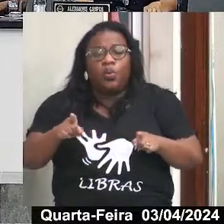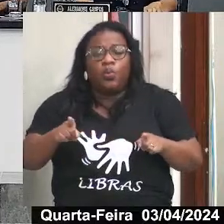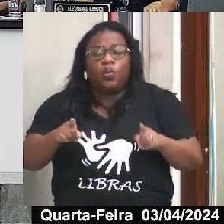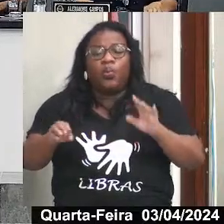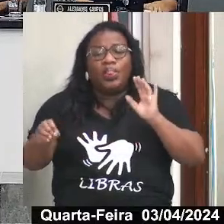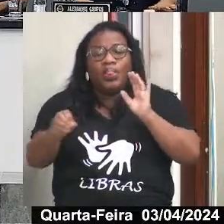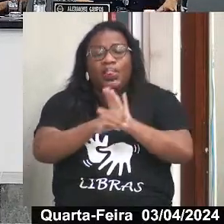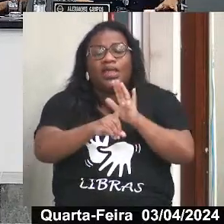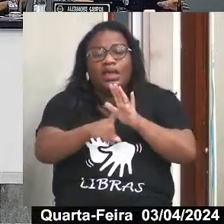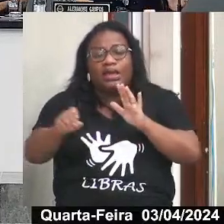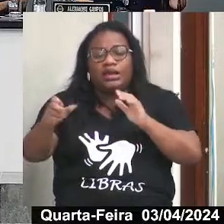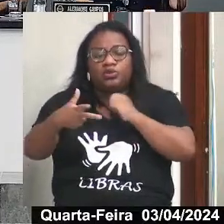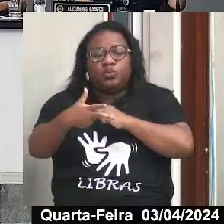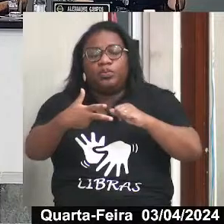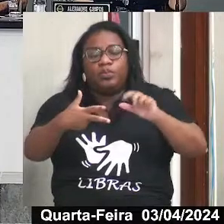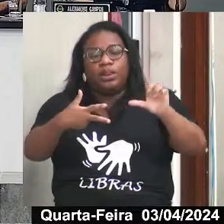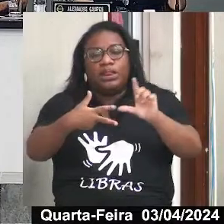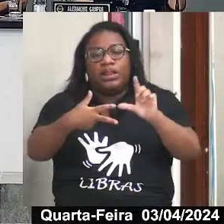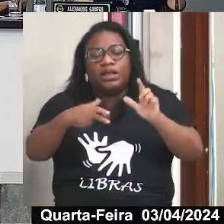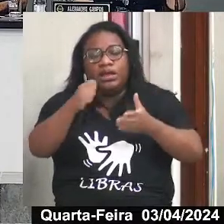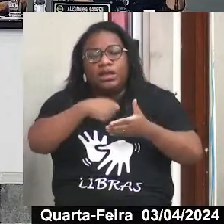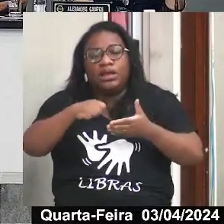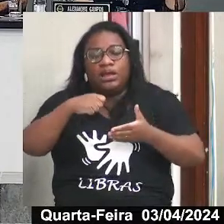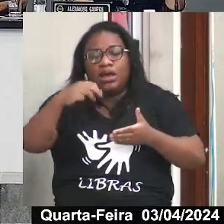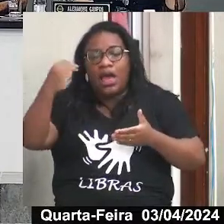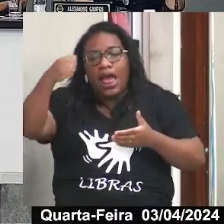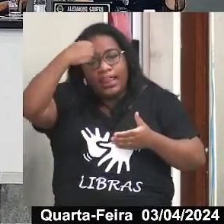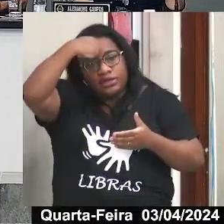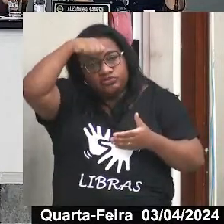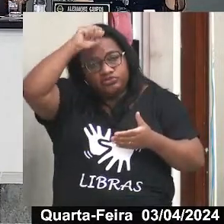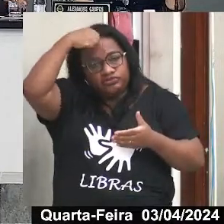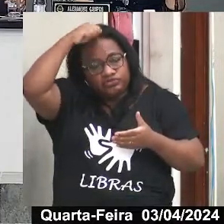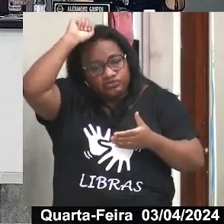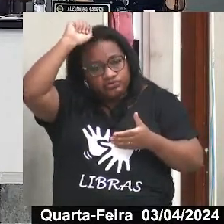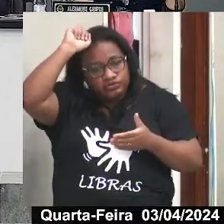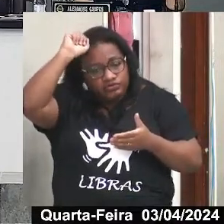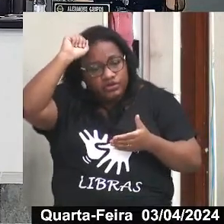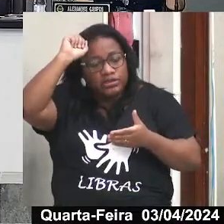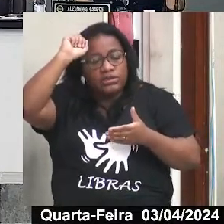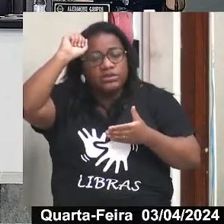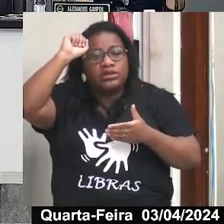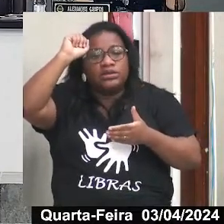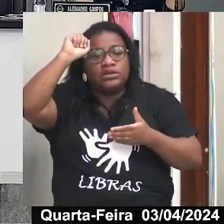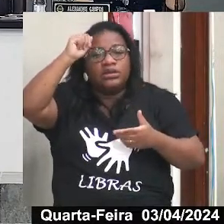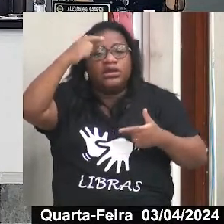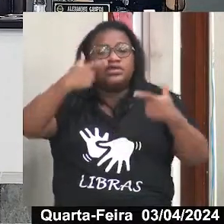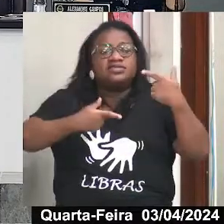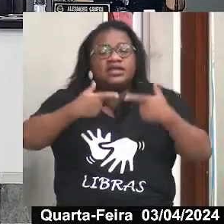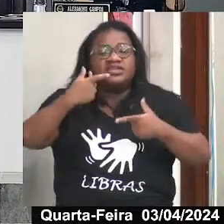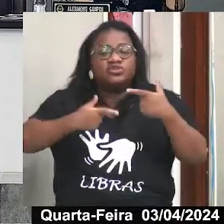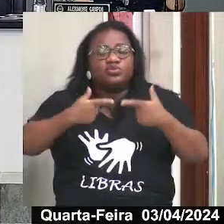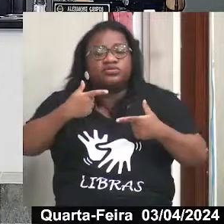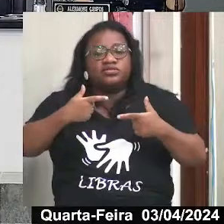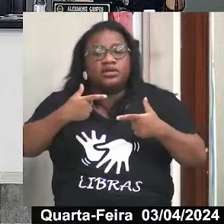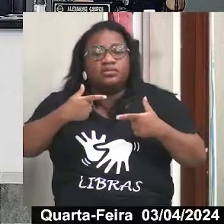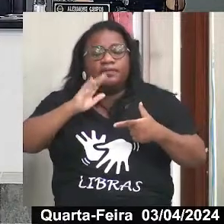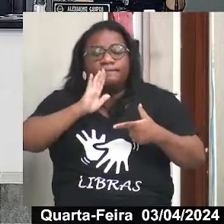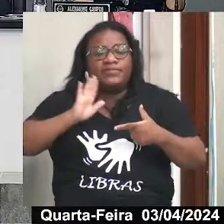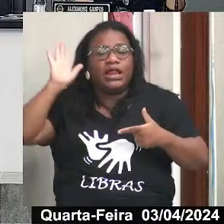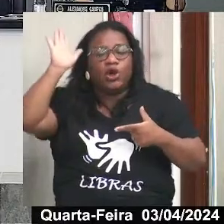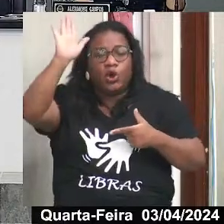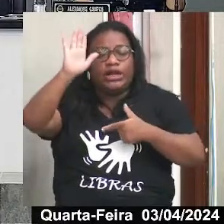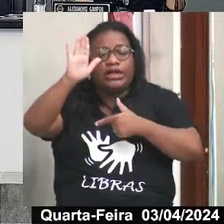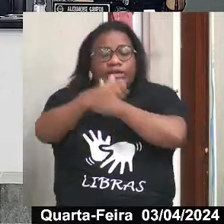O decreto legislativo de autoria do vereador Alexandre Campos, 14/2024, está em